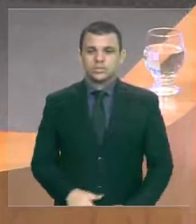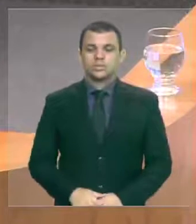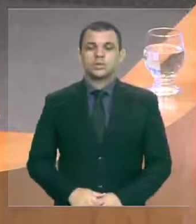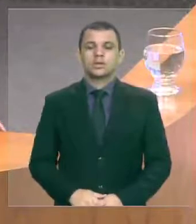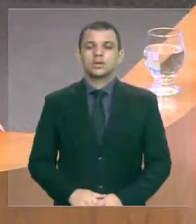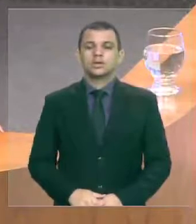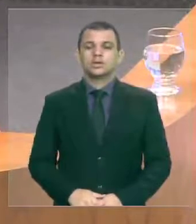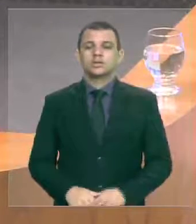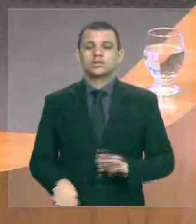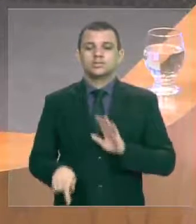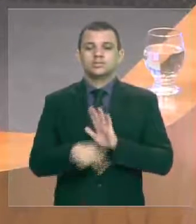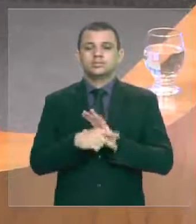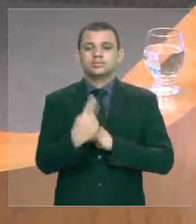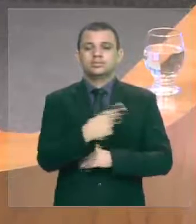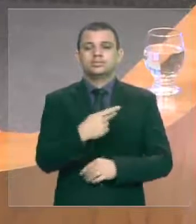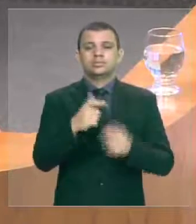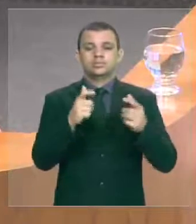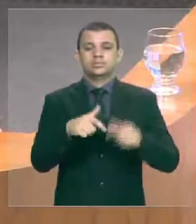do SET